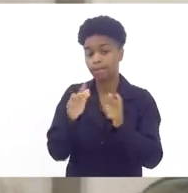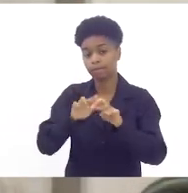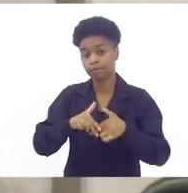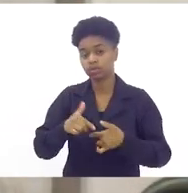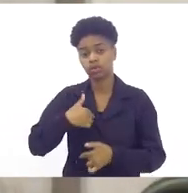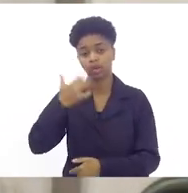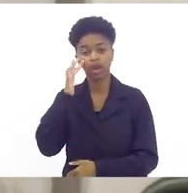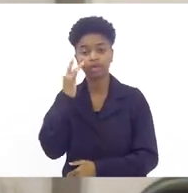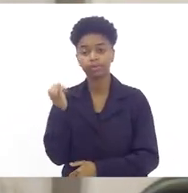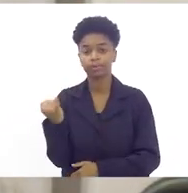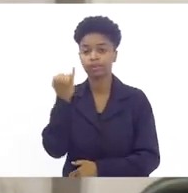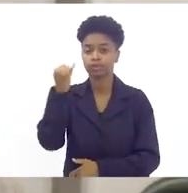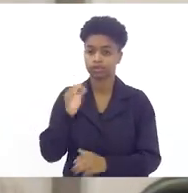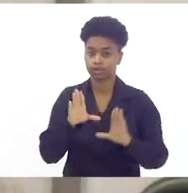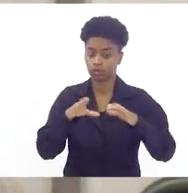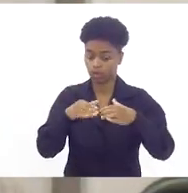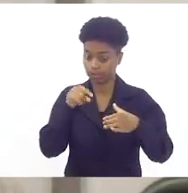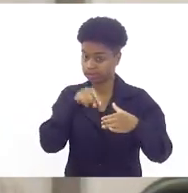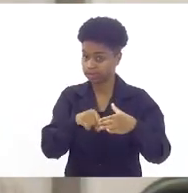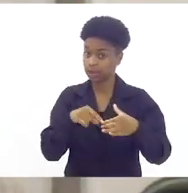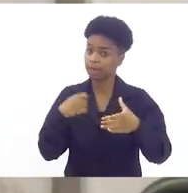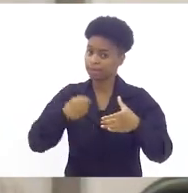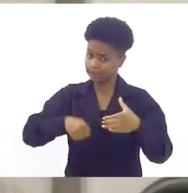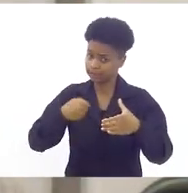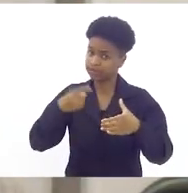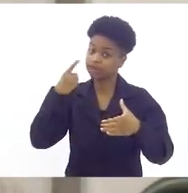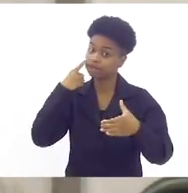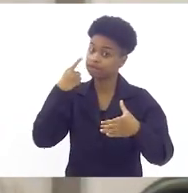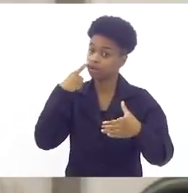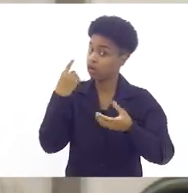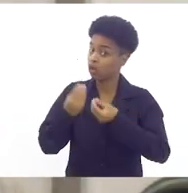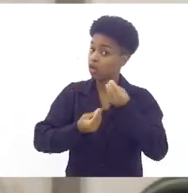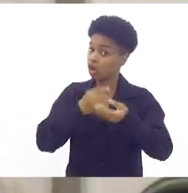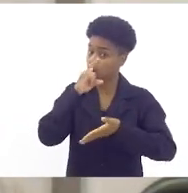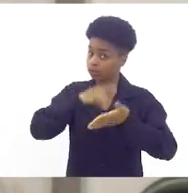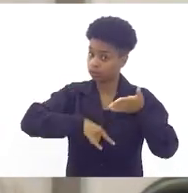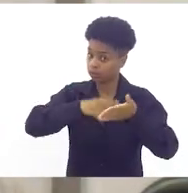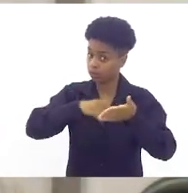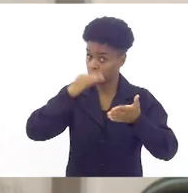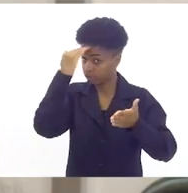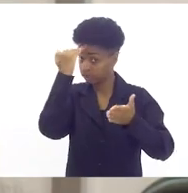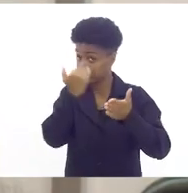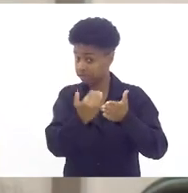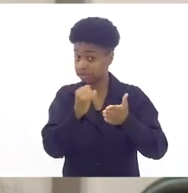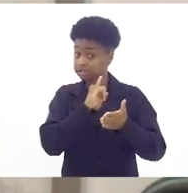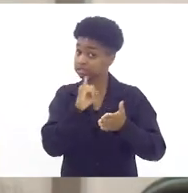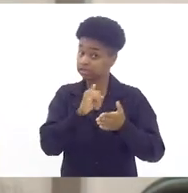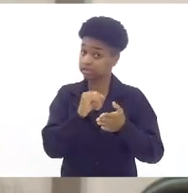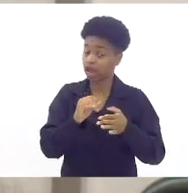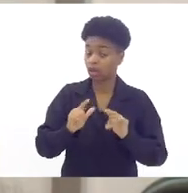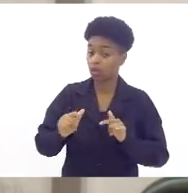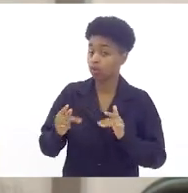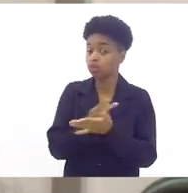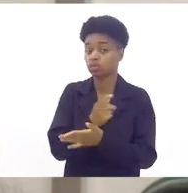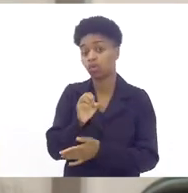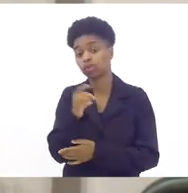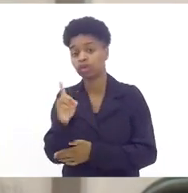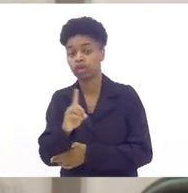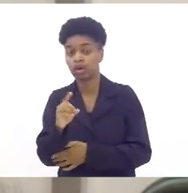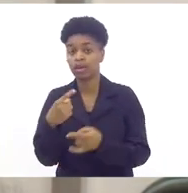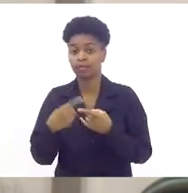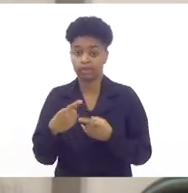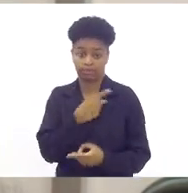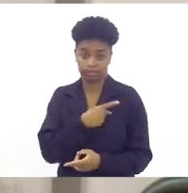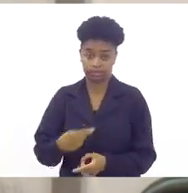é verificar como esse termo foi cumprido por parte da presidência da Faetec porque no termo